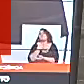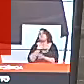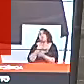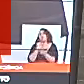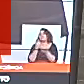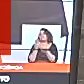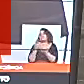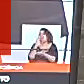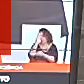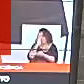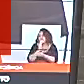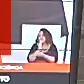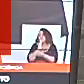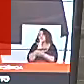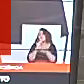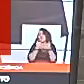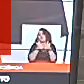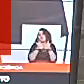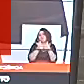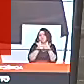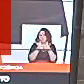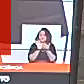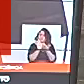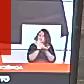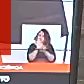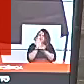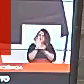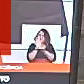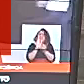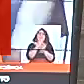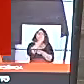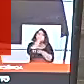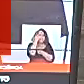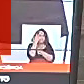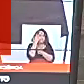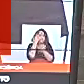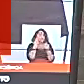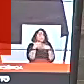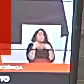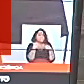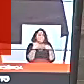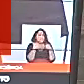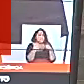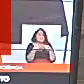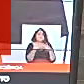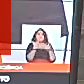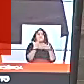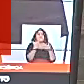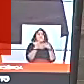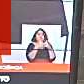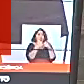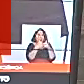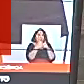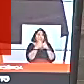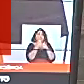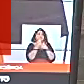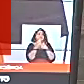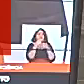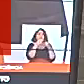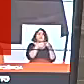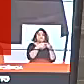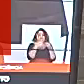no transporte. Então, as pessoas que precisam fazer, se movimentar entre um município e outro para tratamento